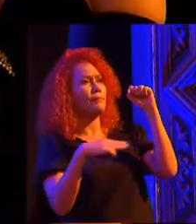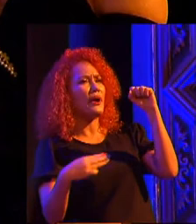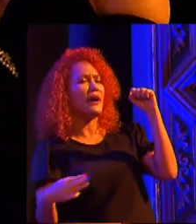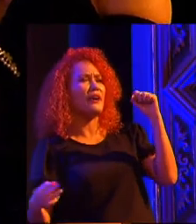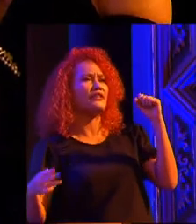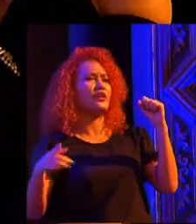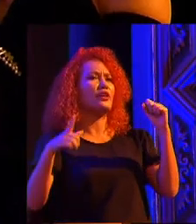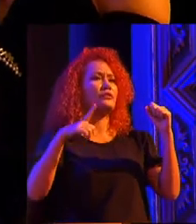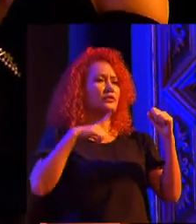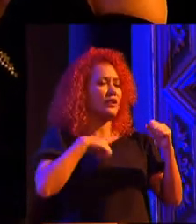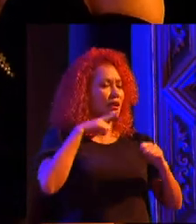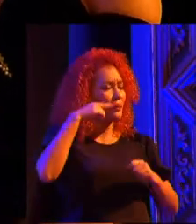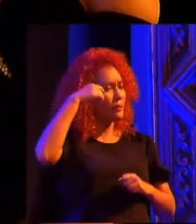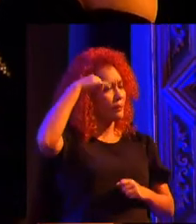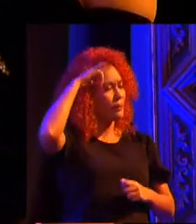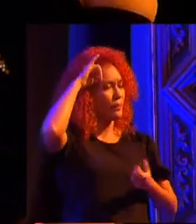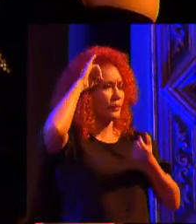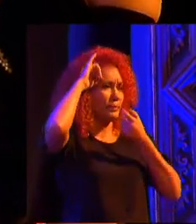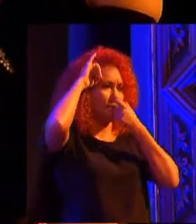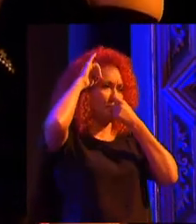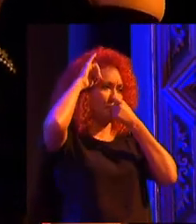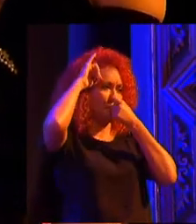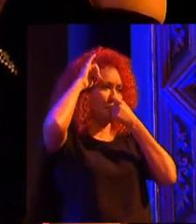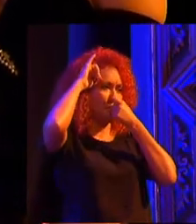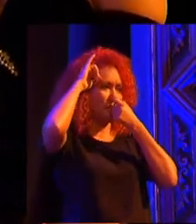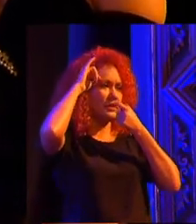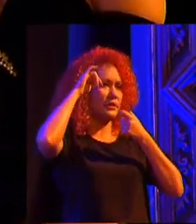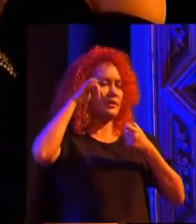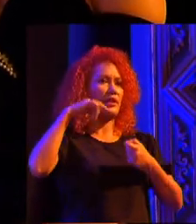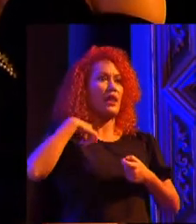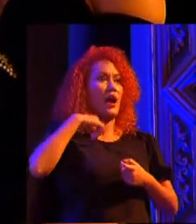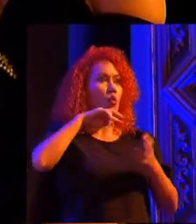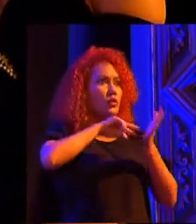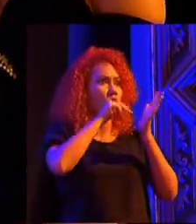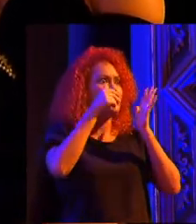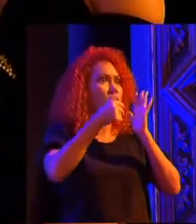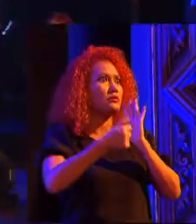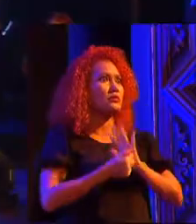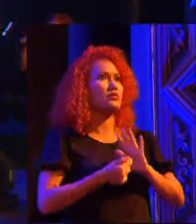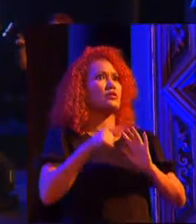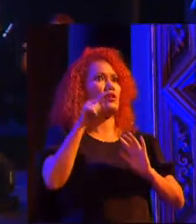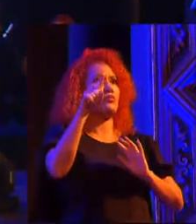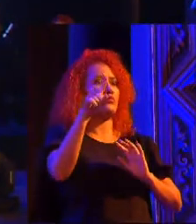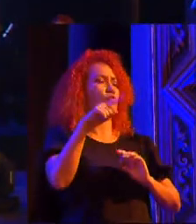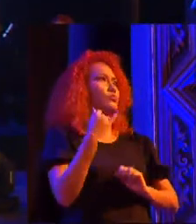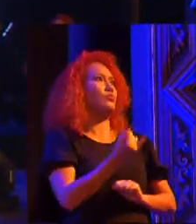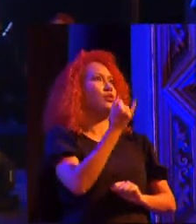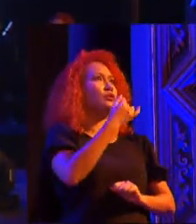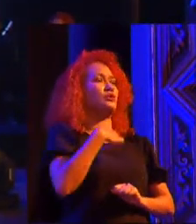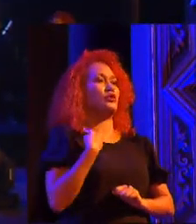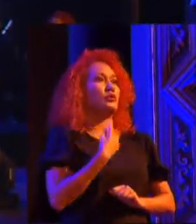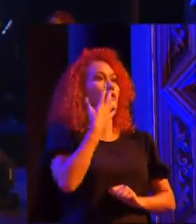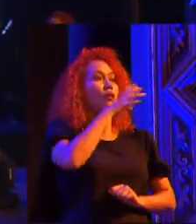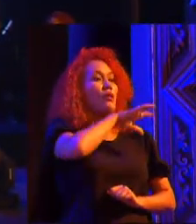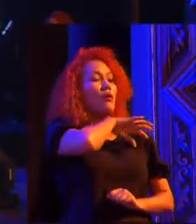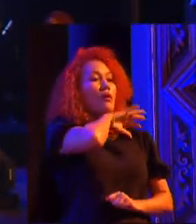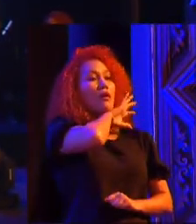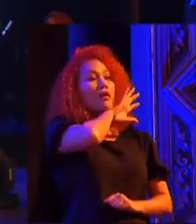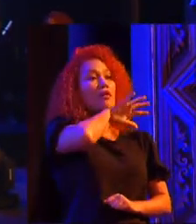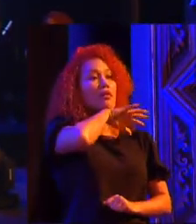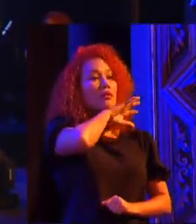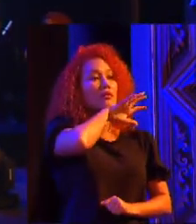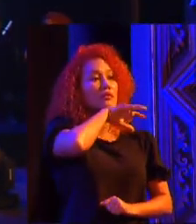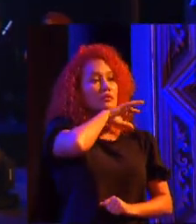criação do búfalo. Lá ele é o nosso símbolo. Símbolo maior é o nosso animal que a